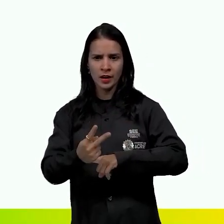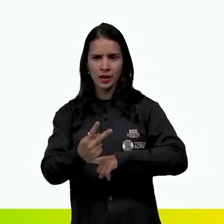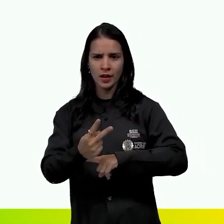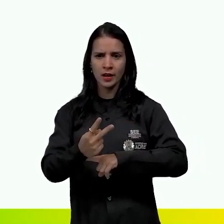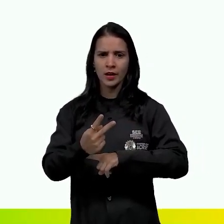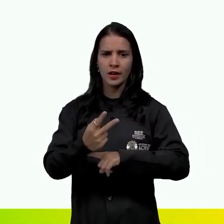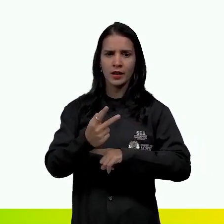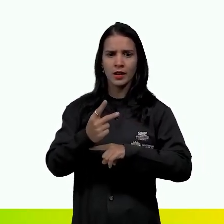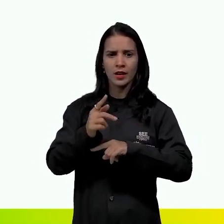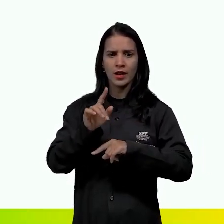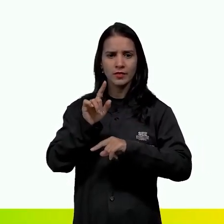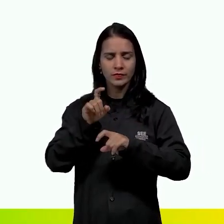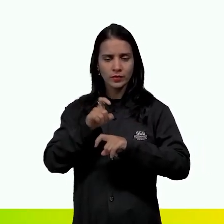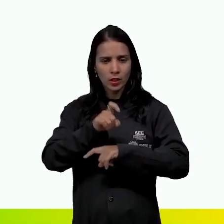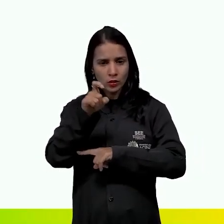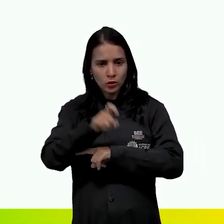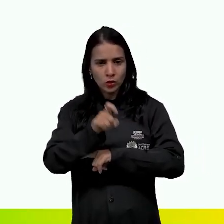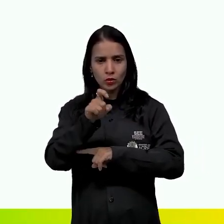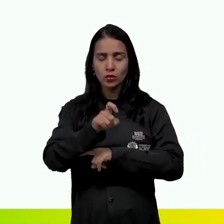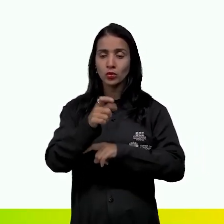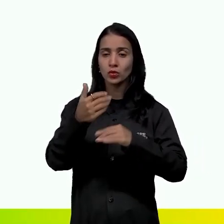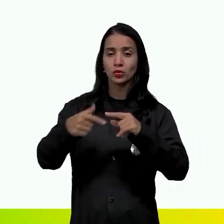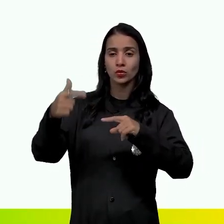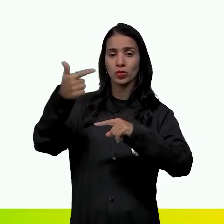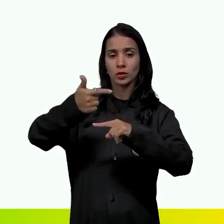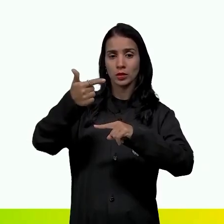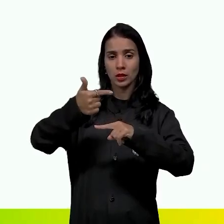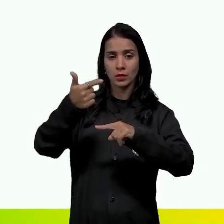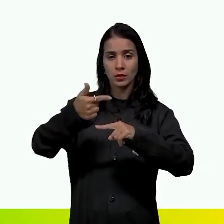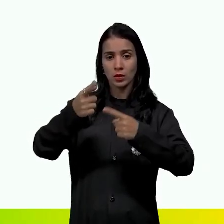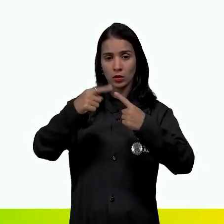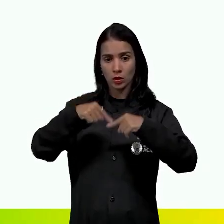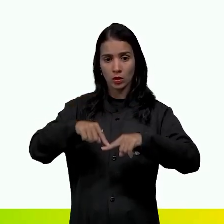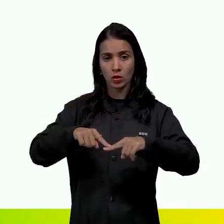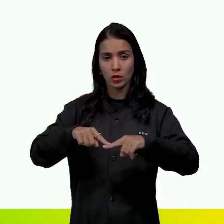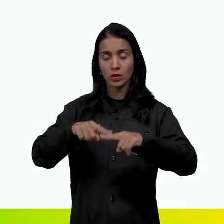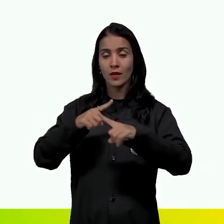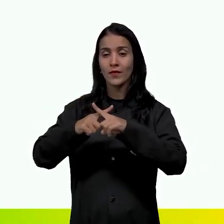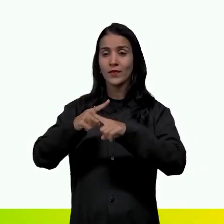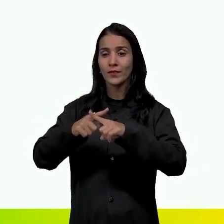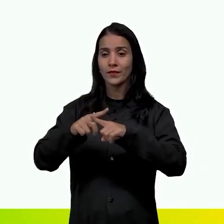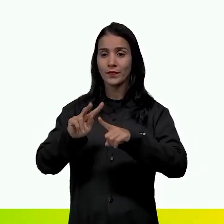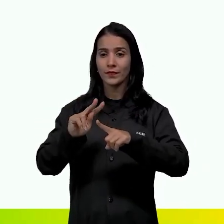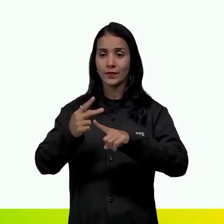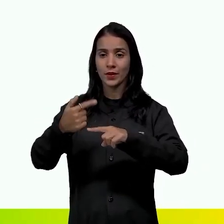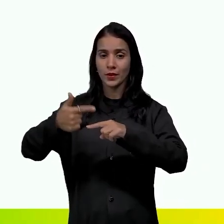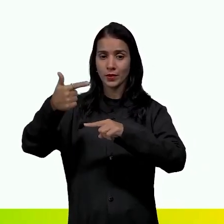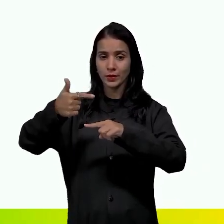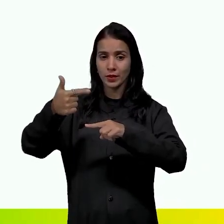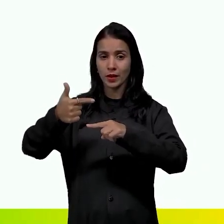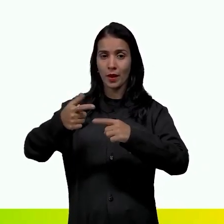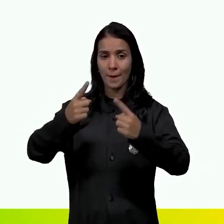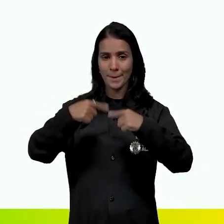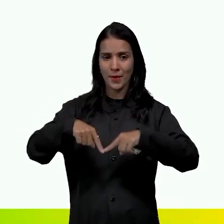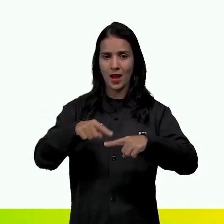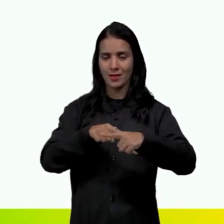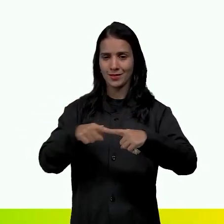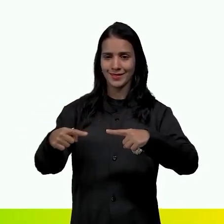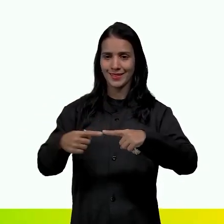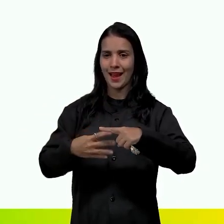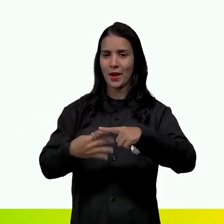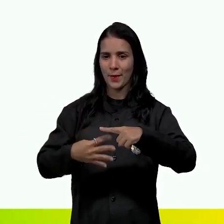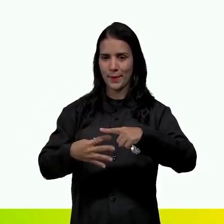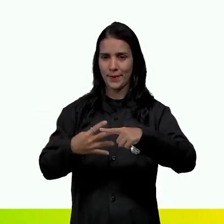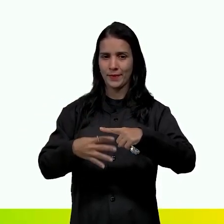obter x ao quadrado vezes h ao quadrado sobre 4,